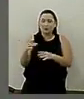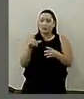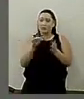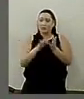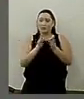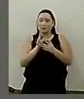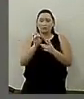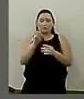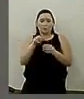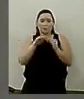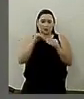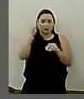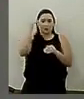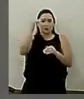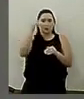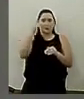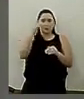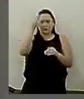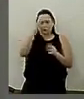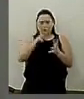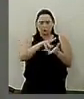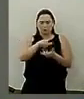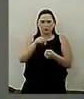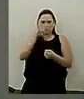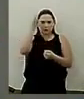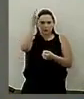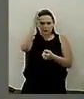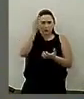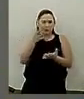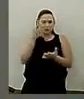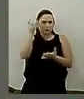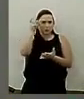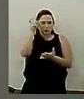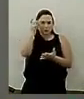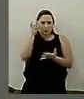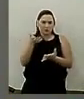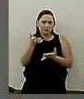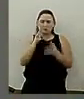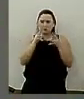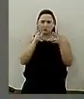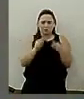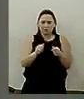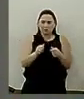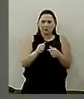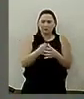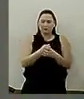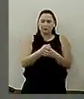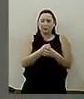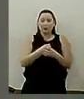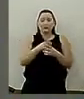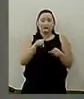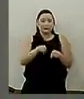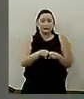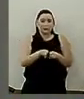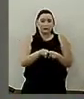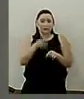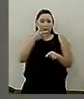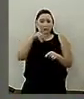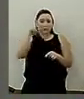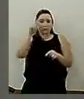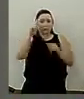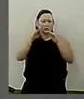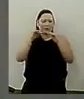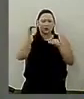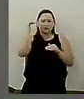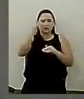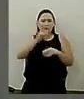Jesus é Senhor sobre o mundo espiritual, sobre demônios e potestades de poder. Ele é Senhor sobre